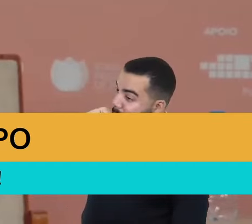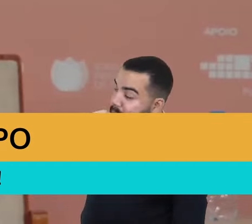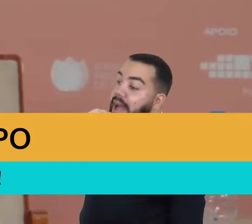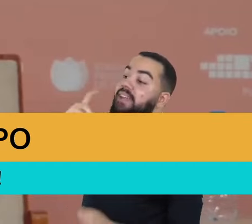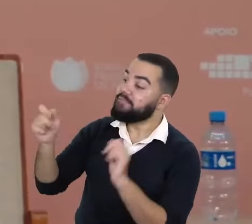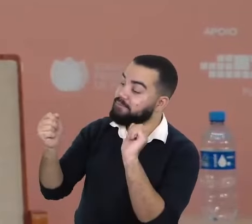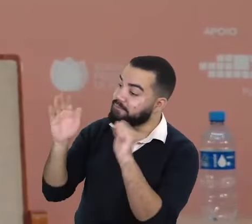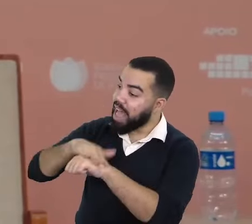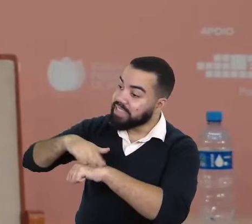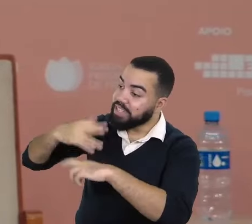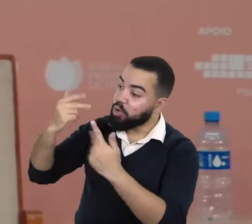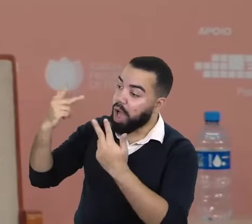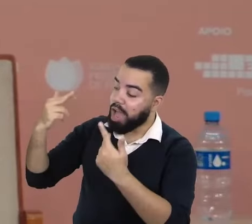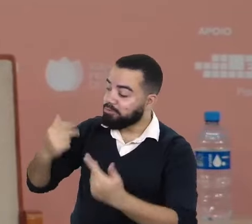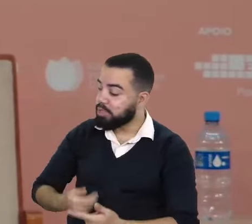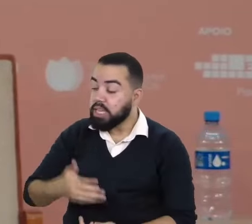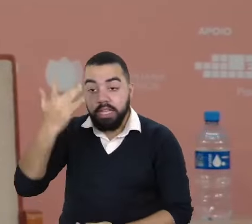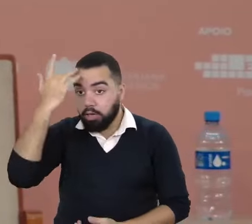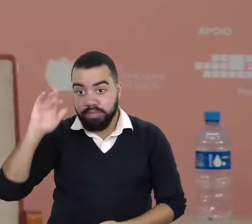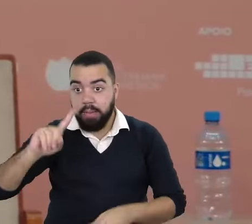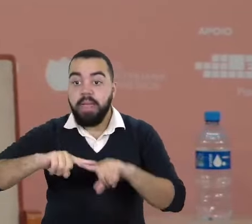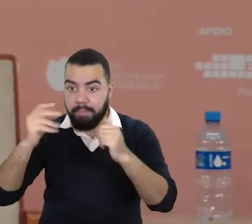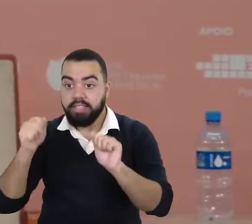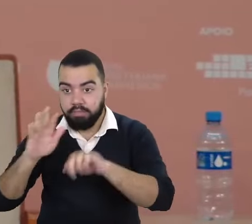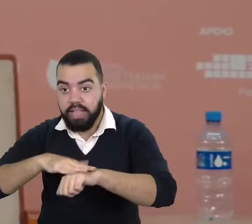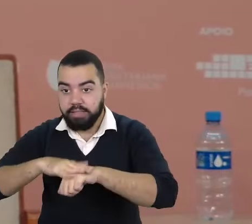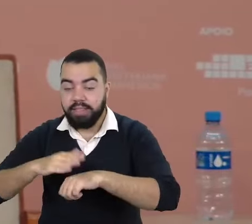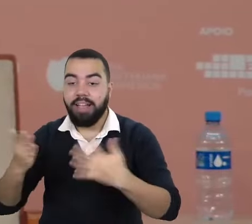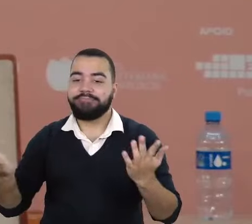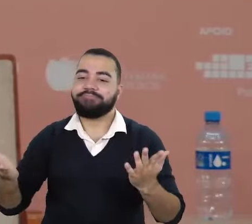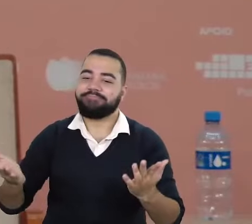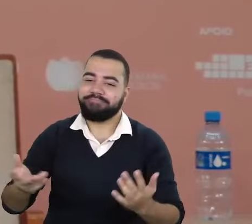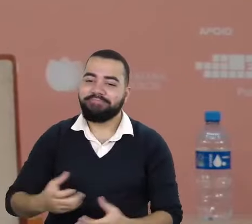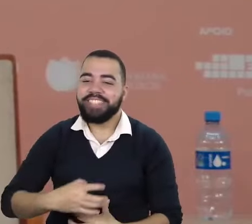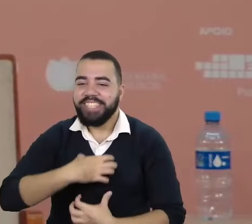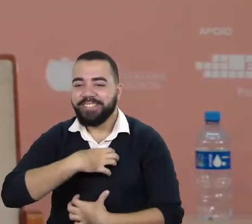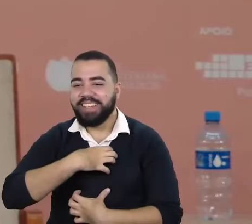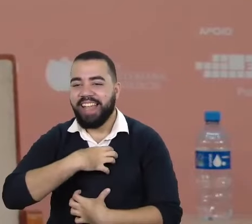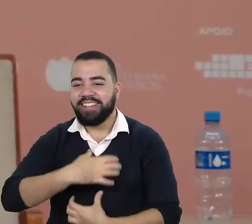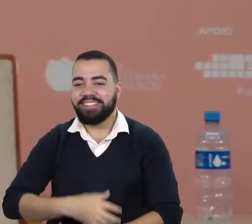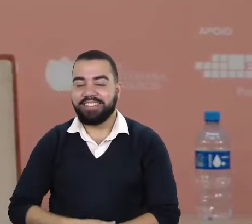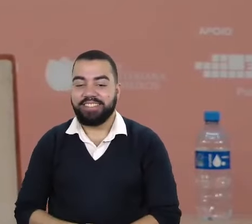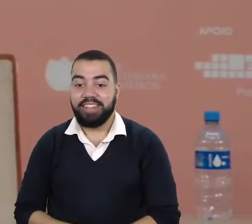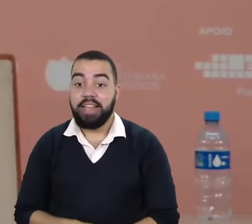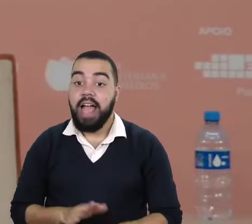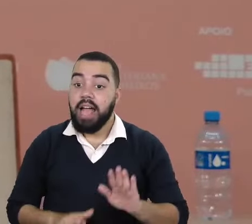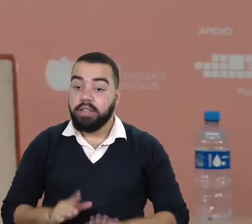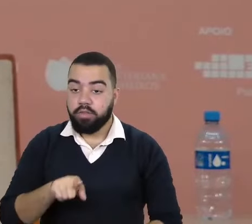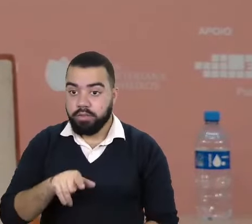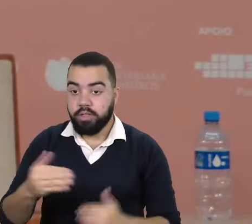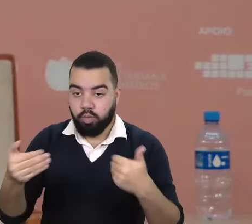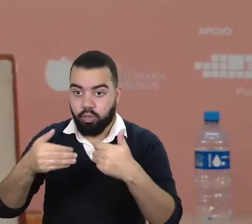ela fazia isso comigo sem saber. Então, quando você vê um autista, primeira coisa,